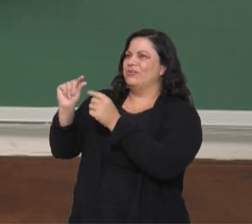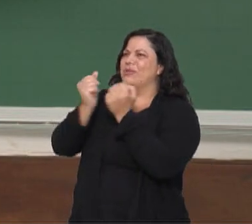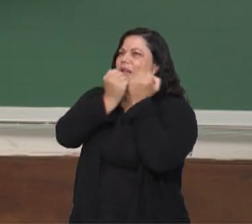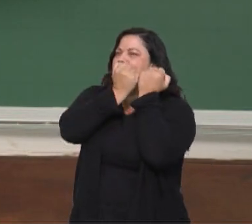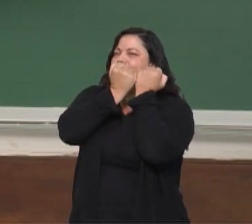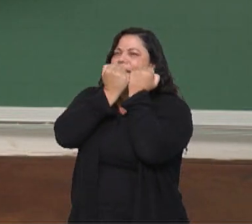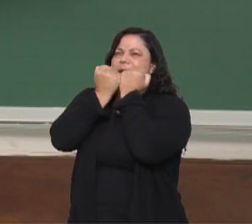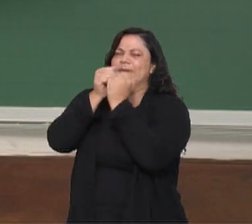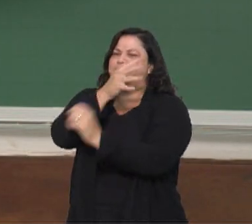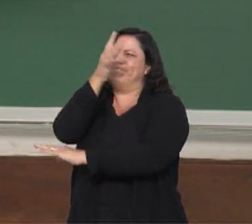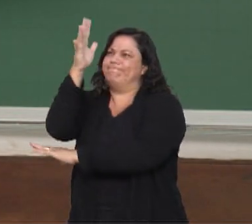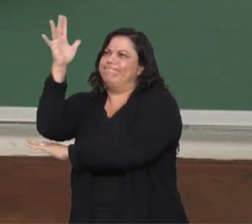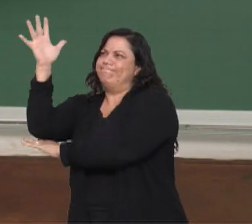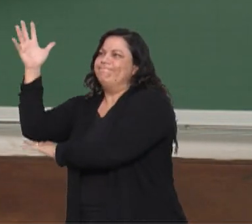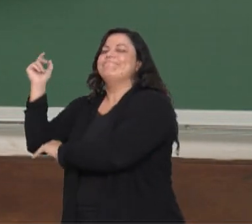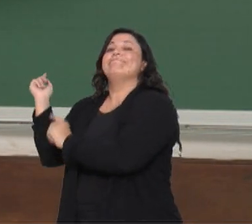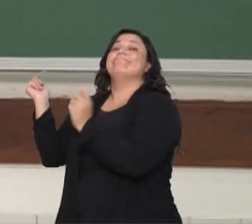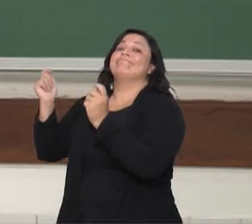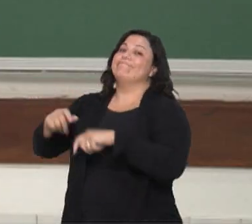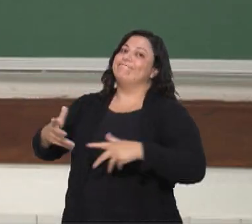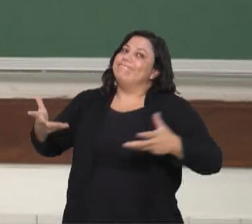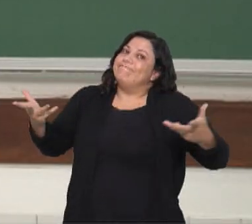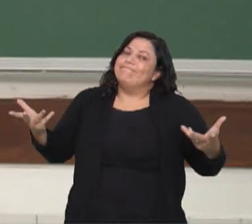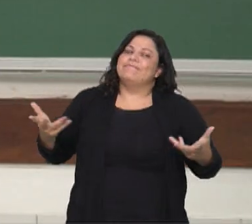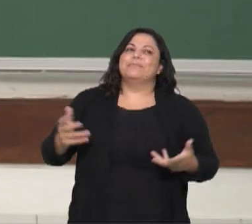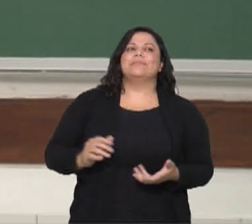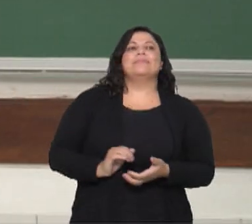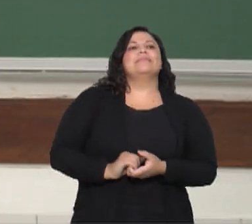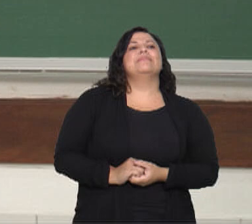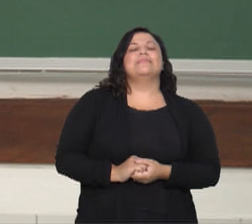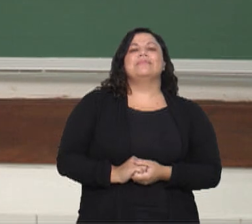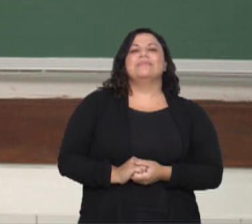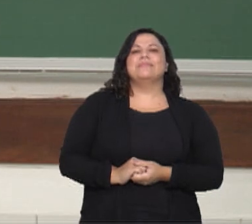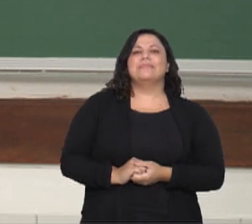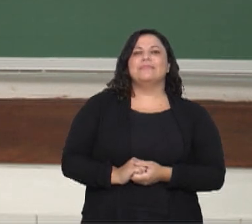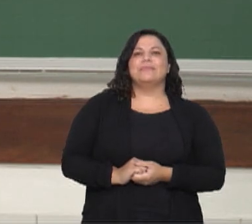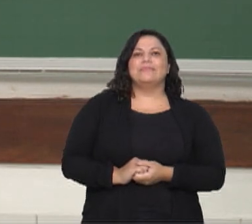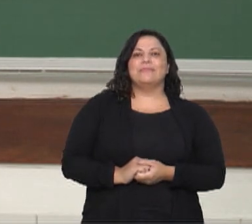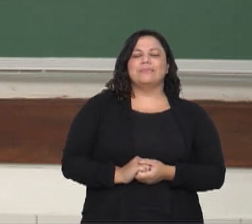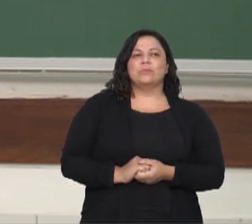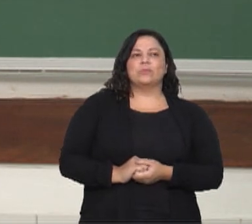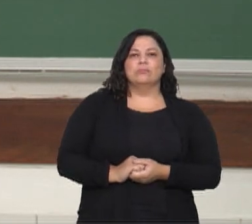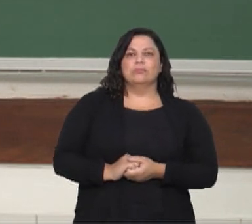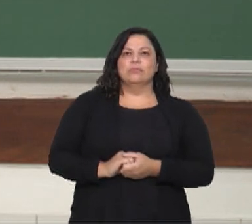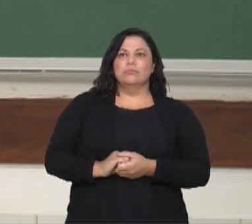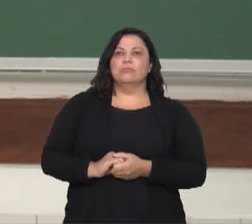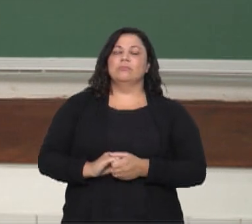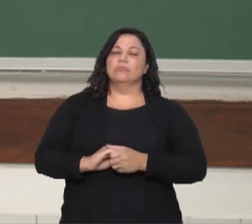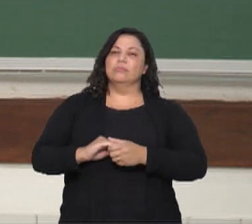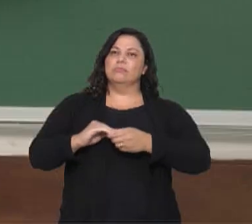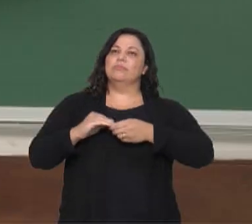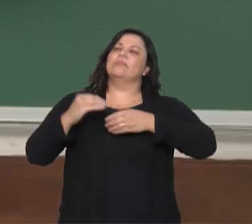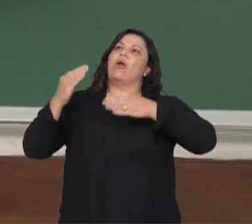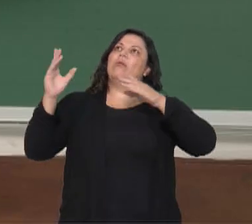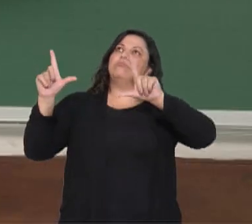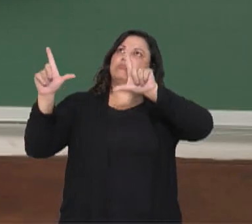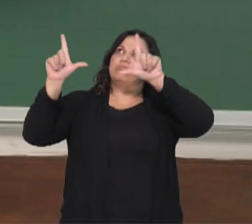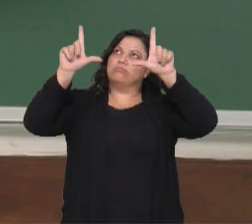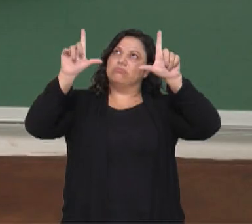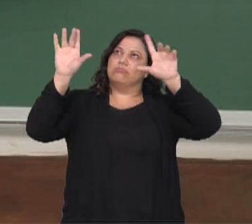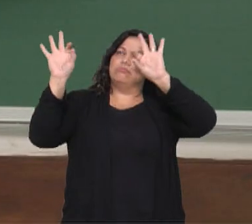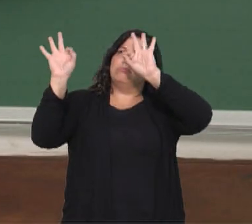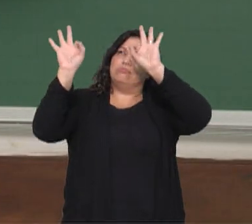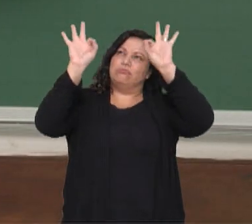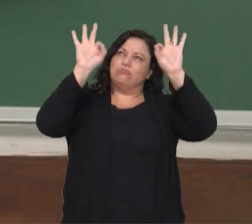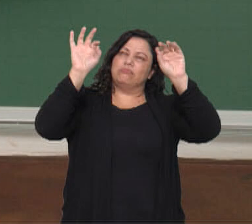mineral. Vamos pegar o próximo slide. É uma fotografia do Rio Nilo, até